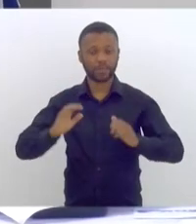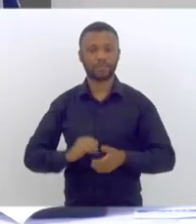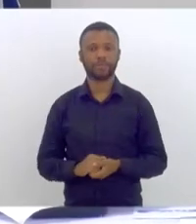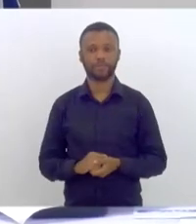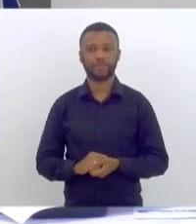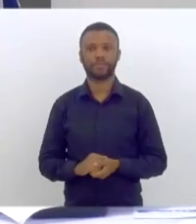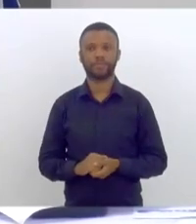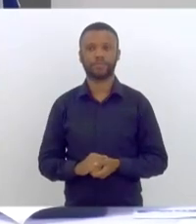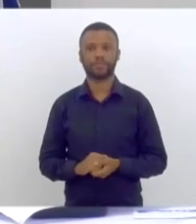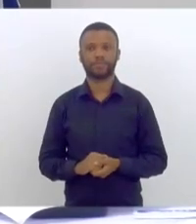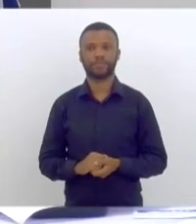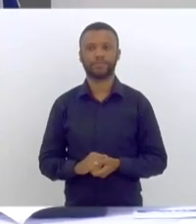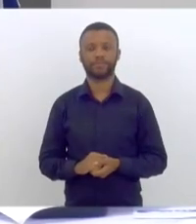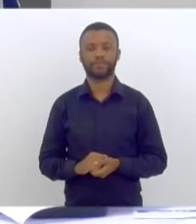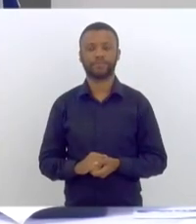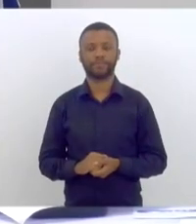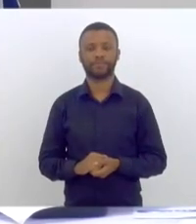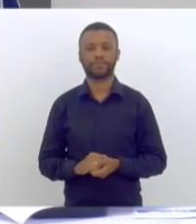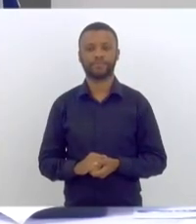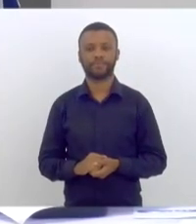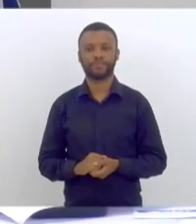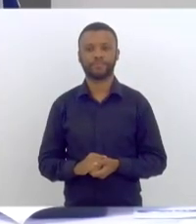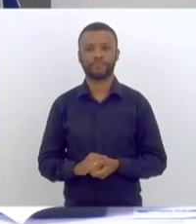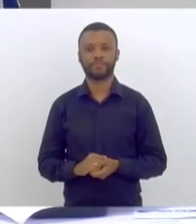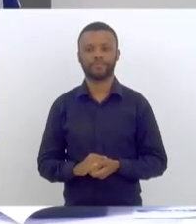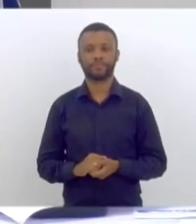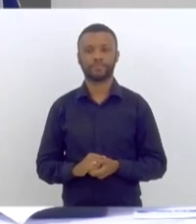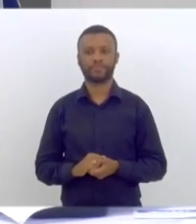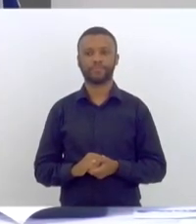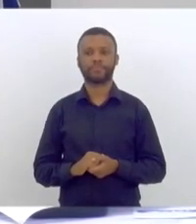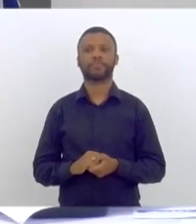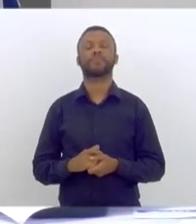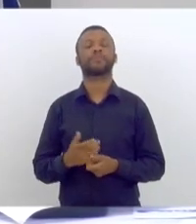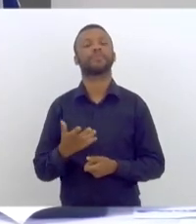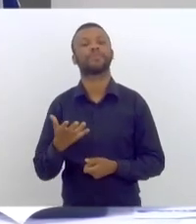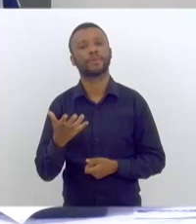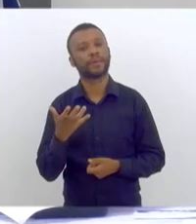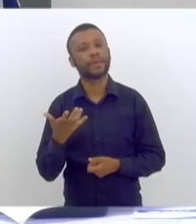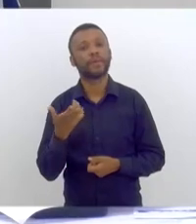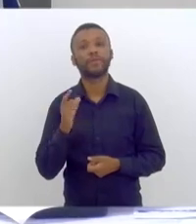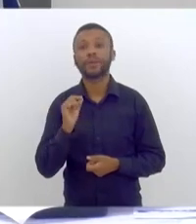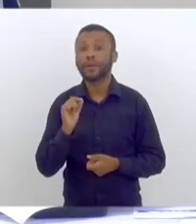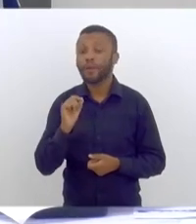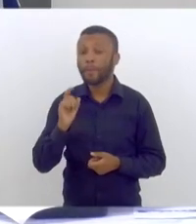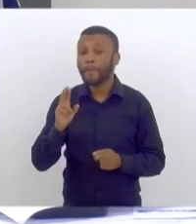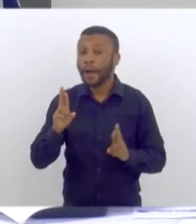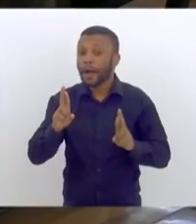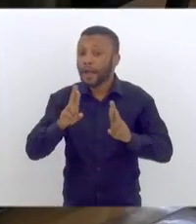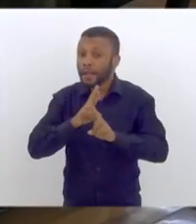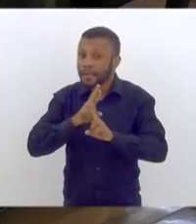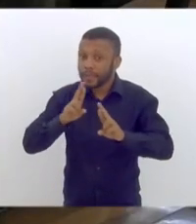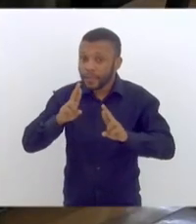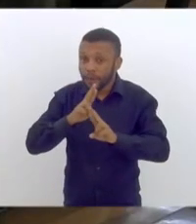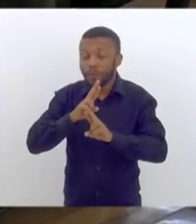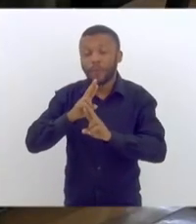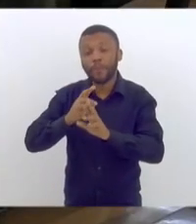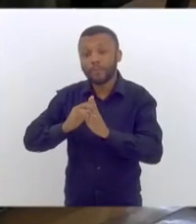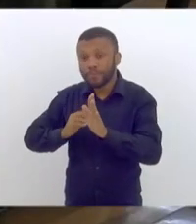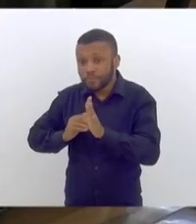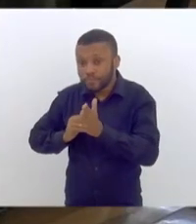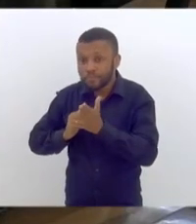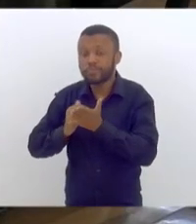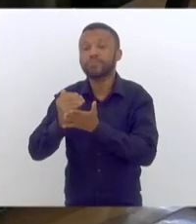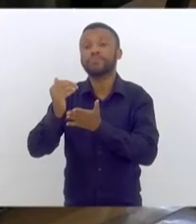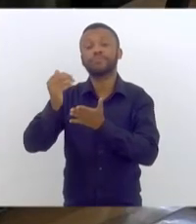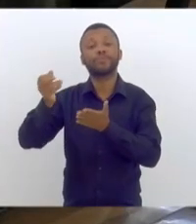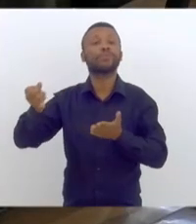eu eu tava querendo aí oficina é uma redação para não iniciados porque eu não consigo entender